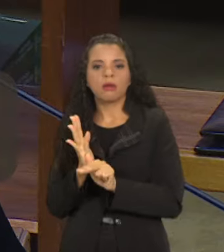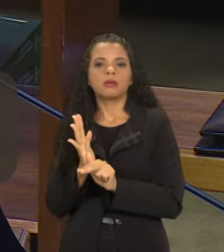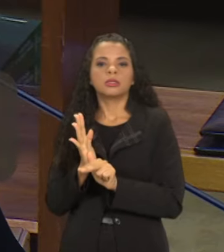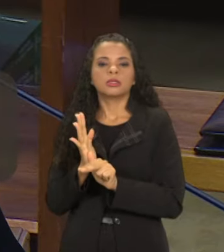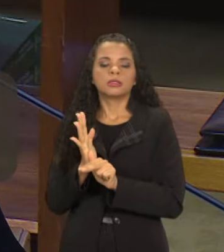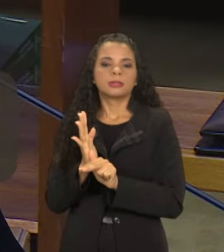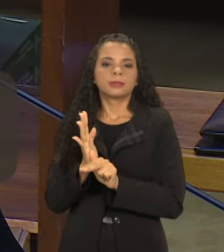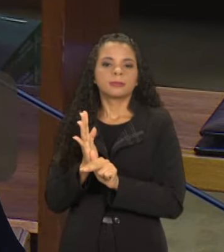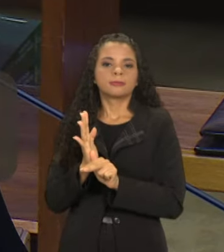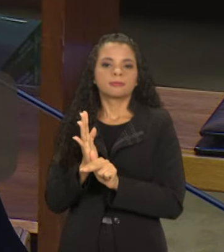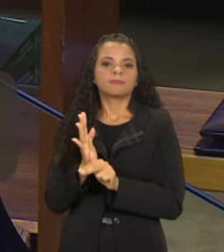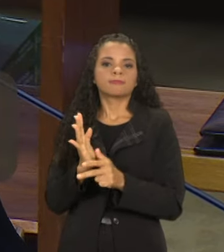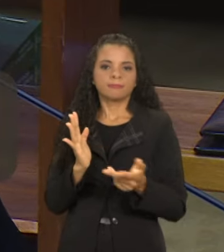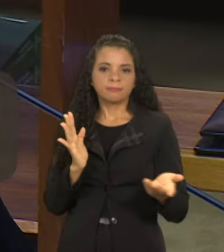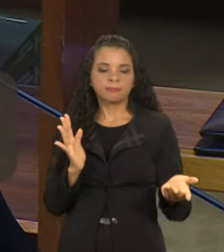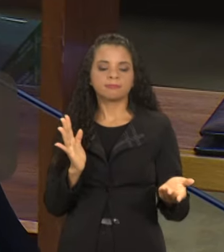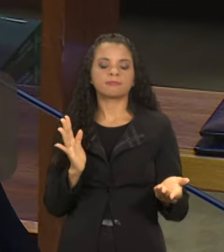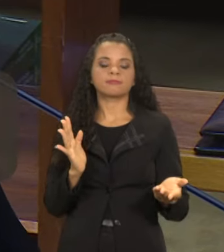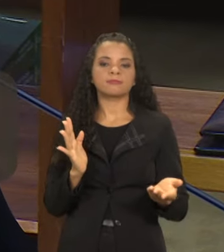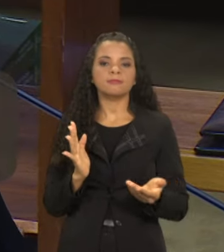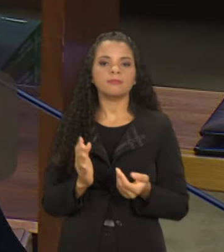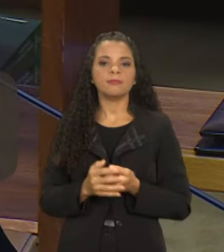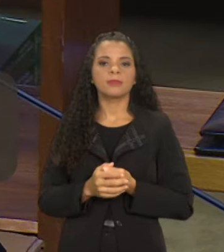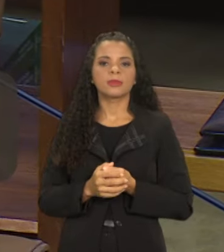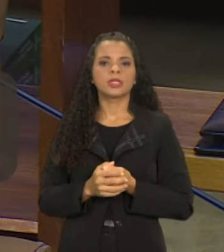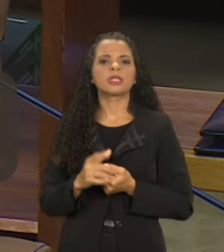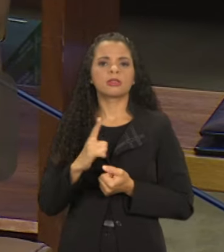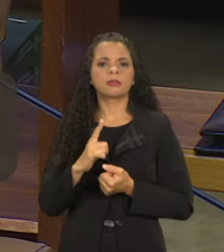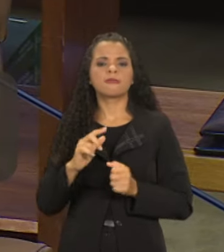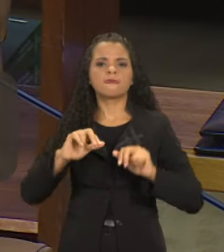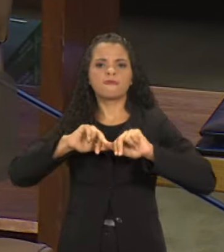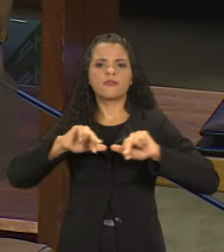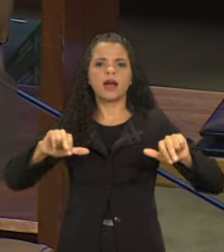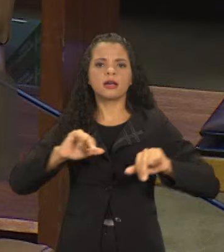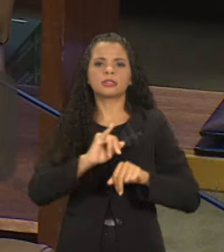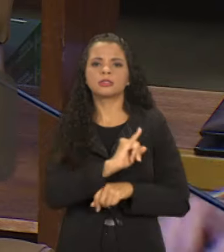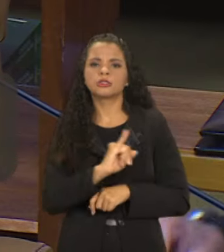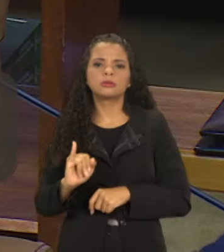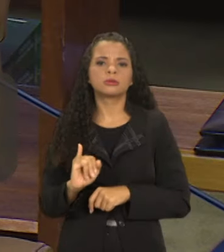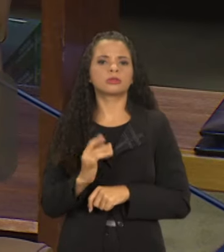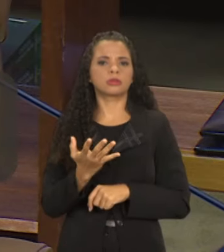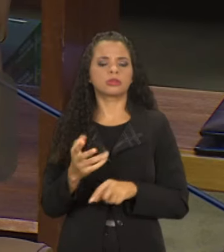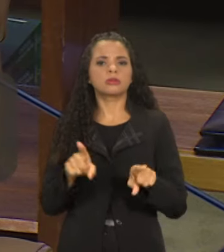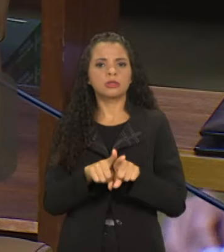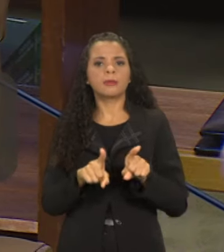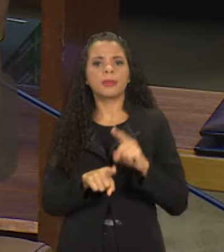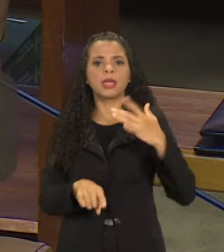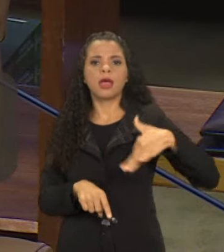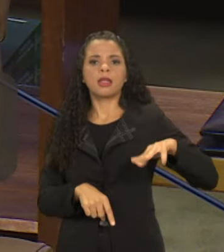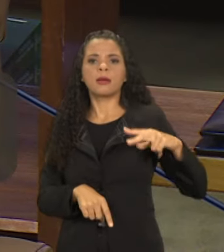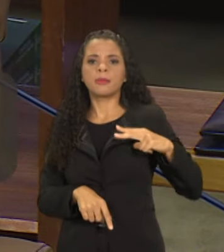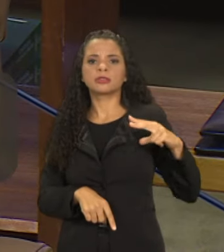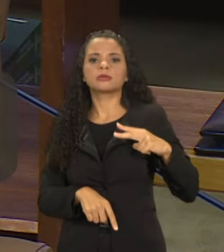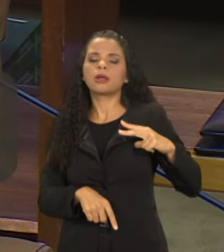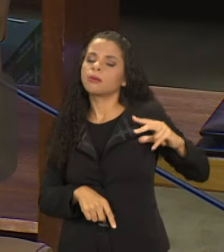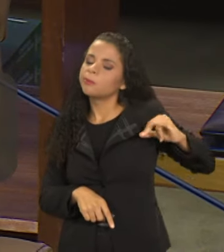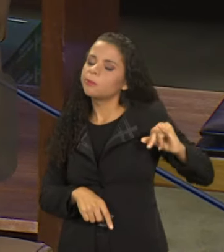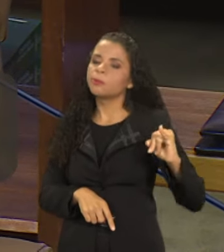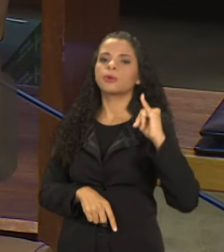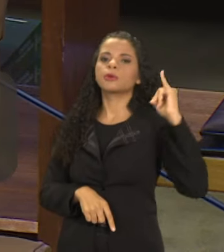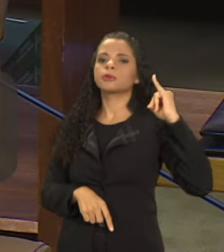de maneira plurima, com várias instituições e os particulares, é fundamental para que o sistema de